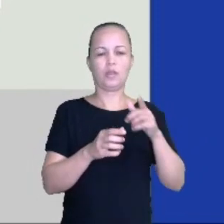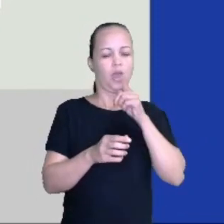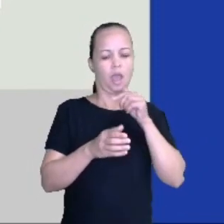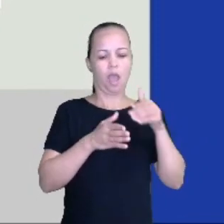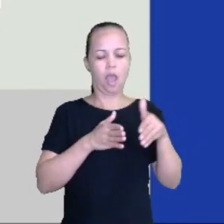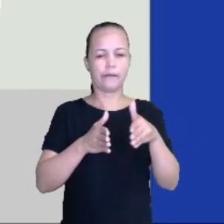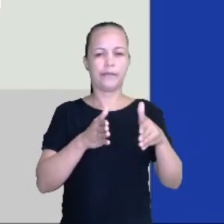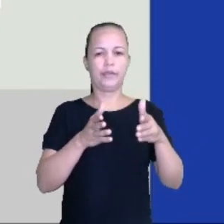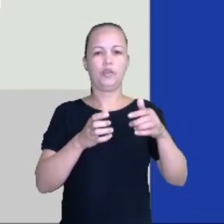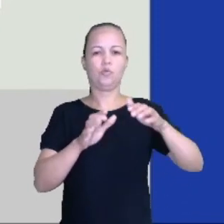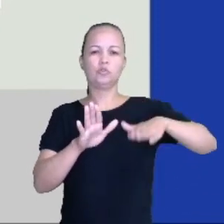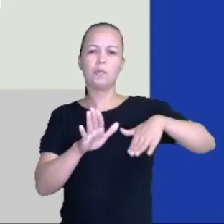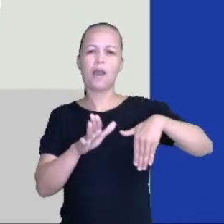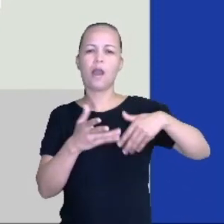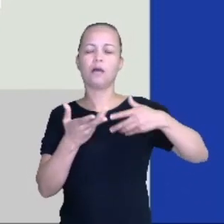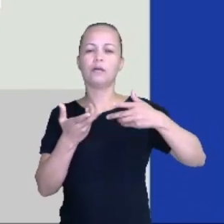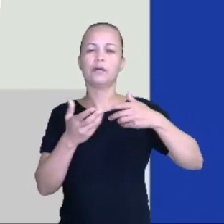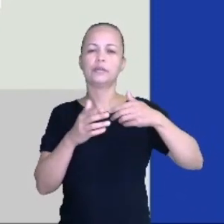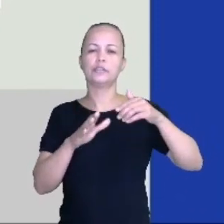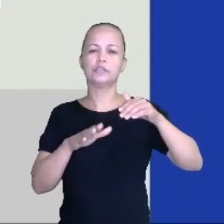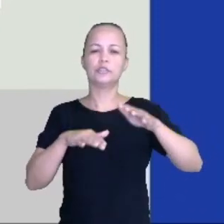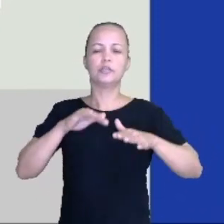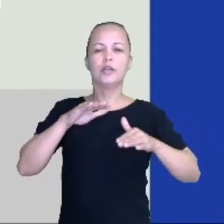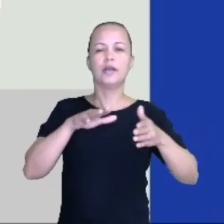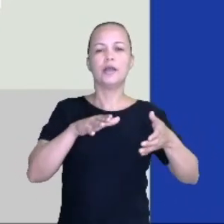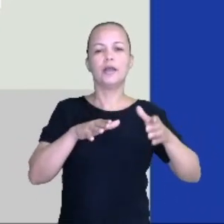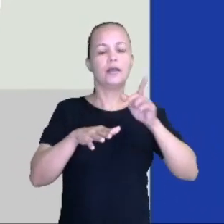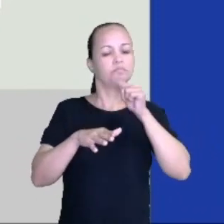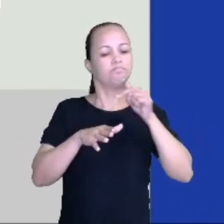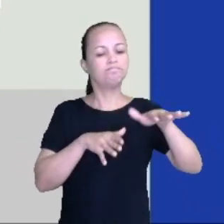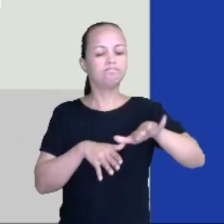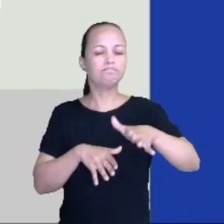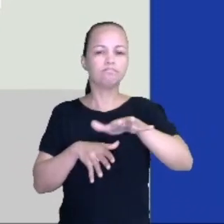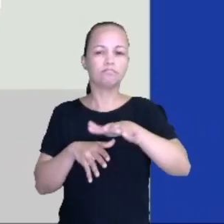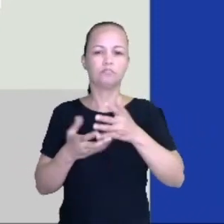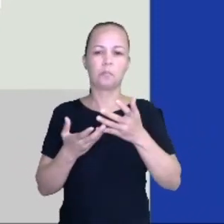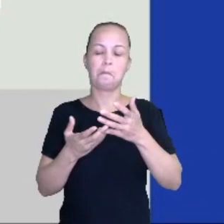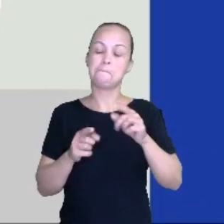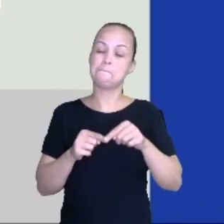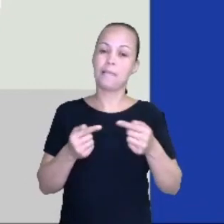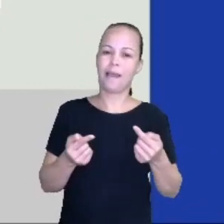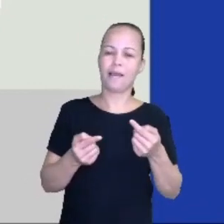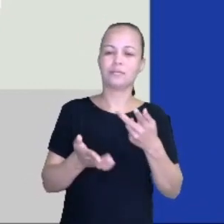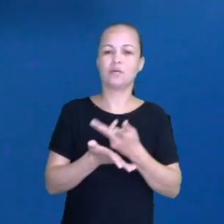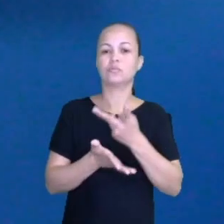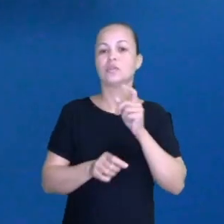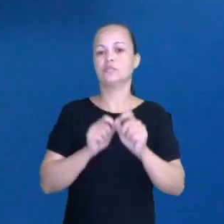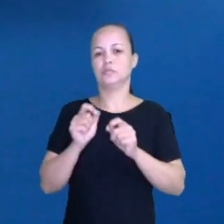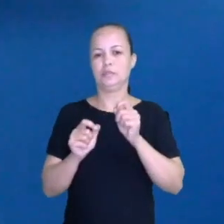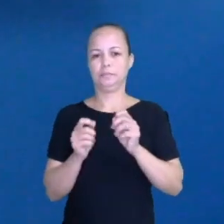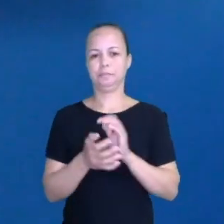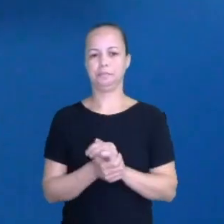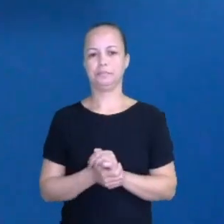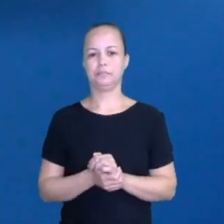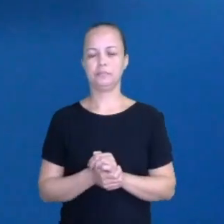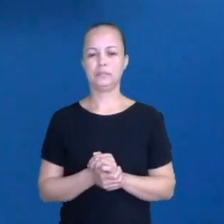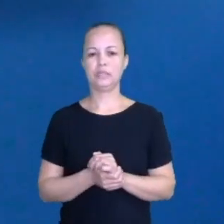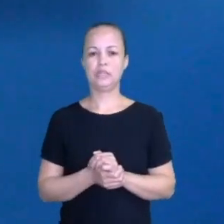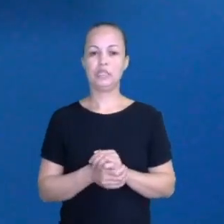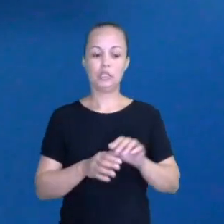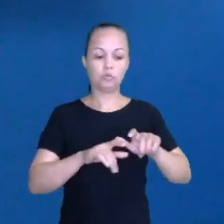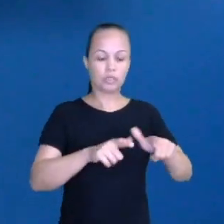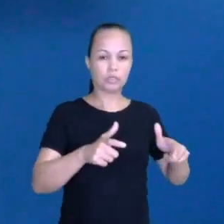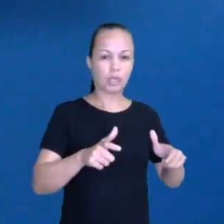rios, mares, para não prejudicar a nossa saúde. Mas o que acontece, gente? Olha para cá, que os aterros estão cada vez